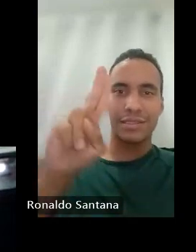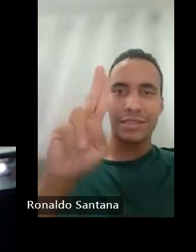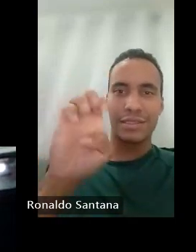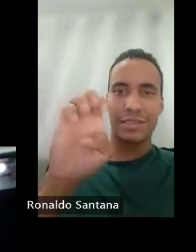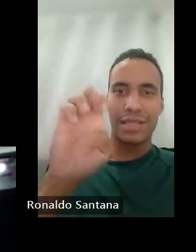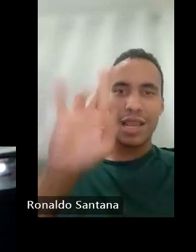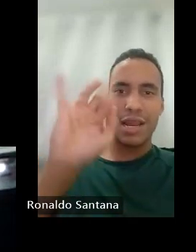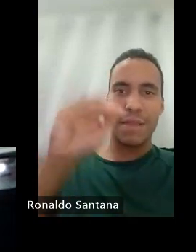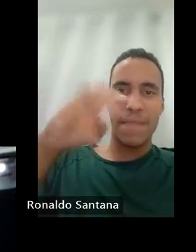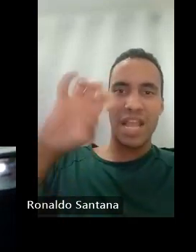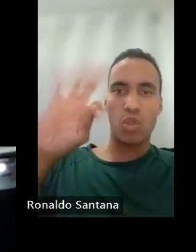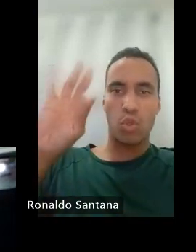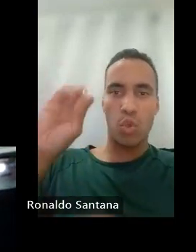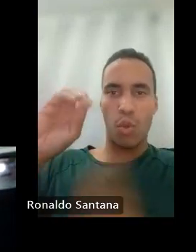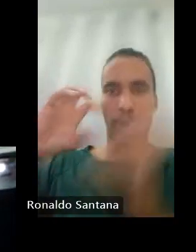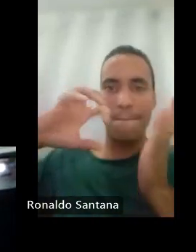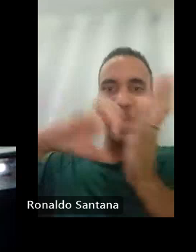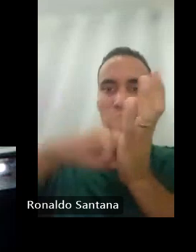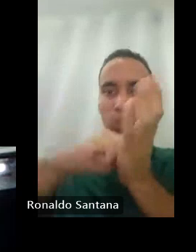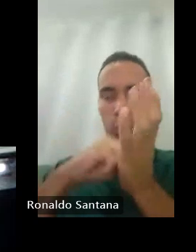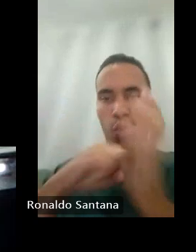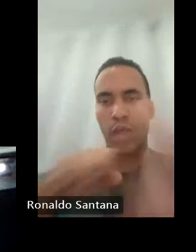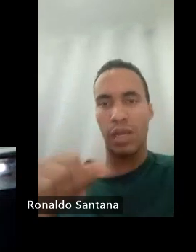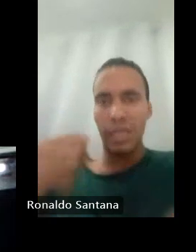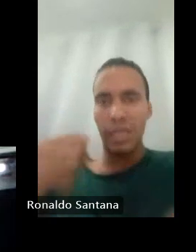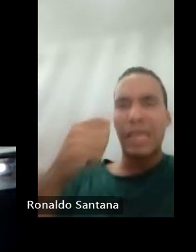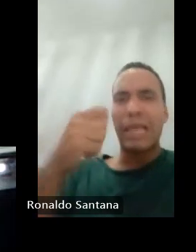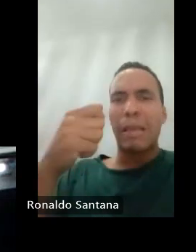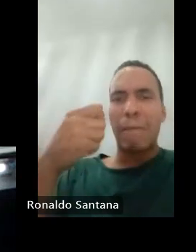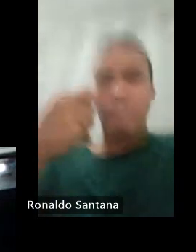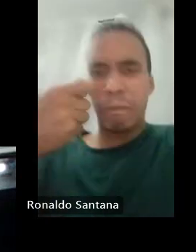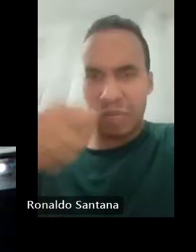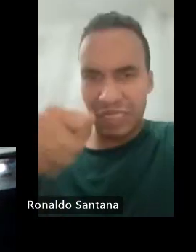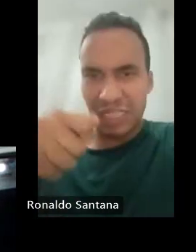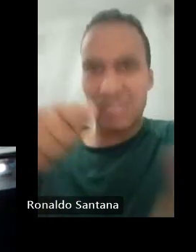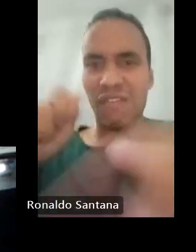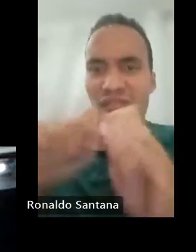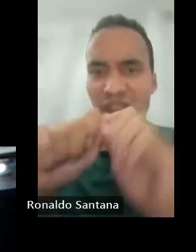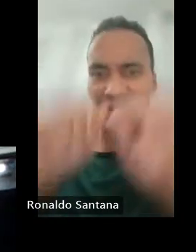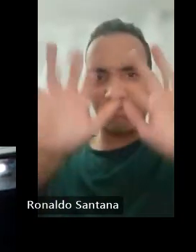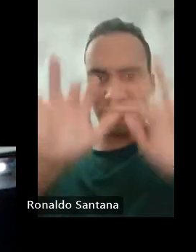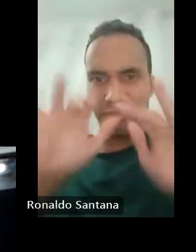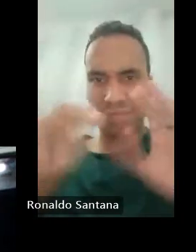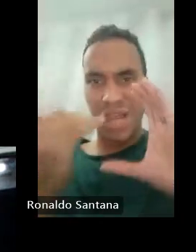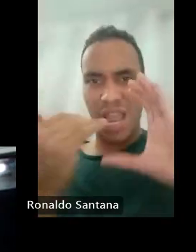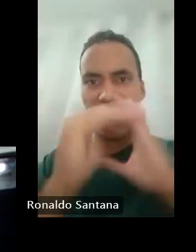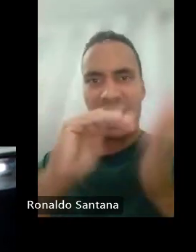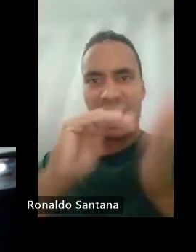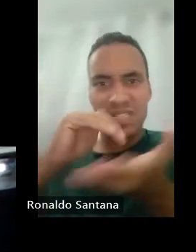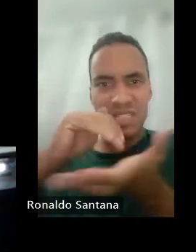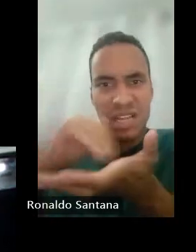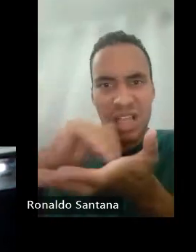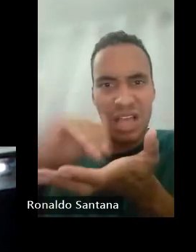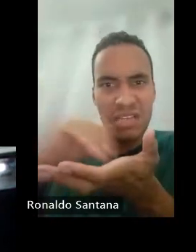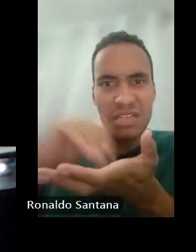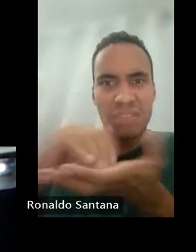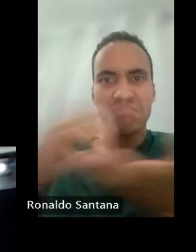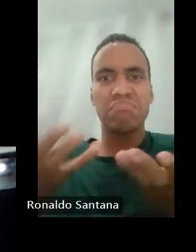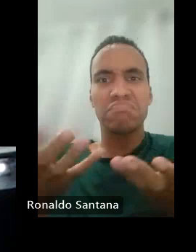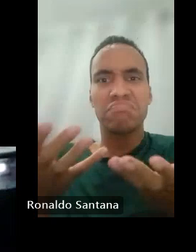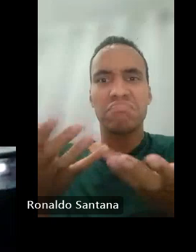gente fez o requerimento, né, da disciplina, e eu quero saber o seguinte: a gente